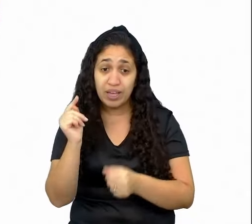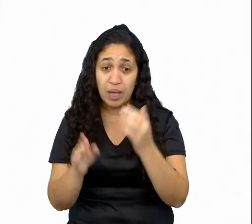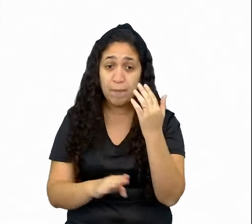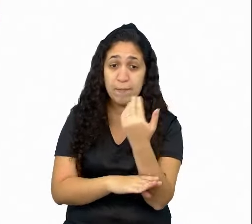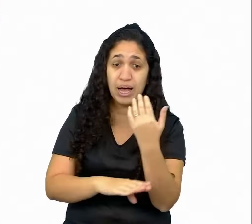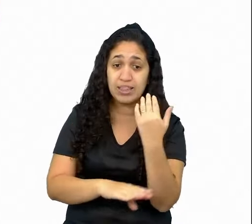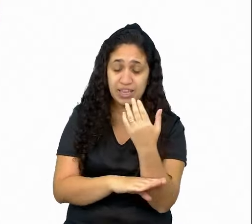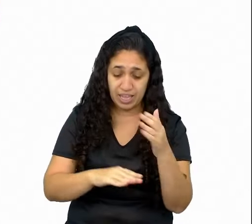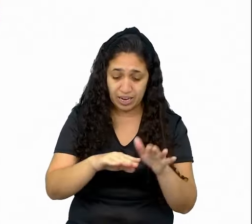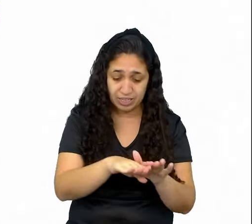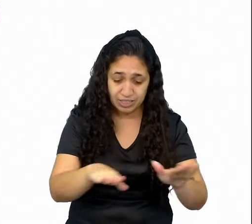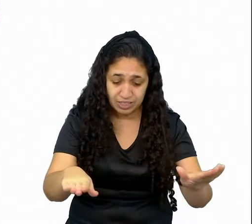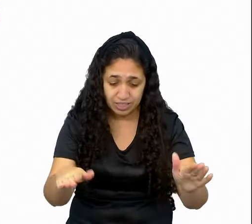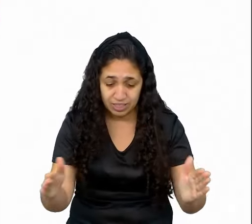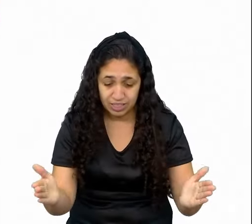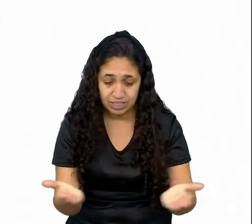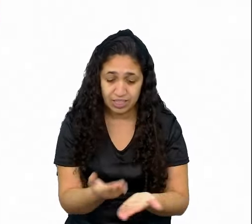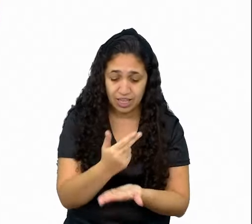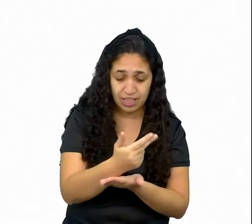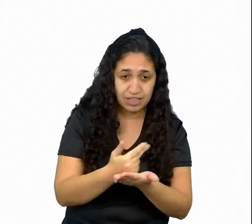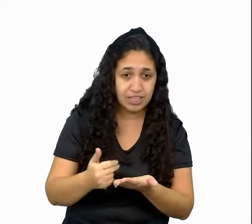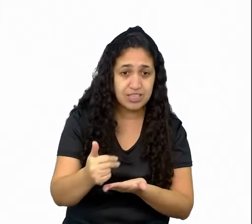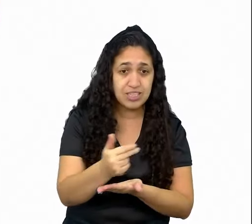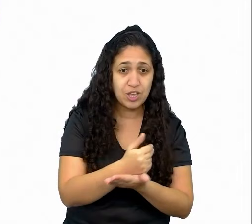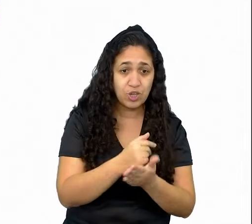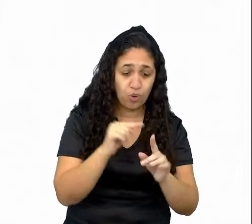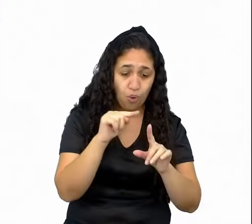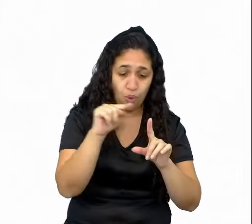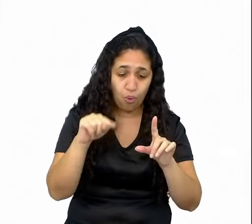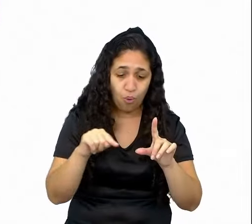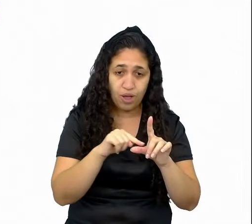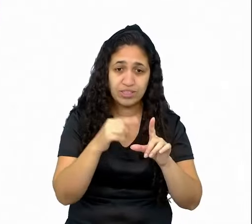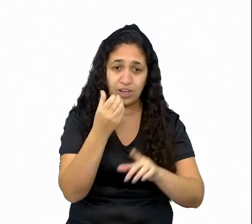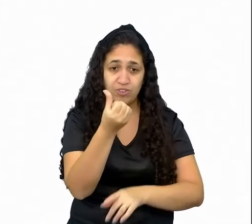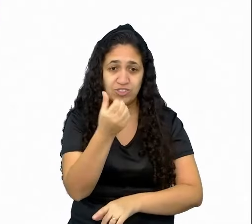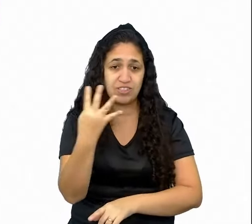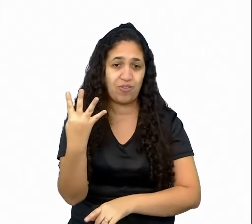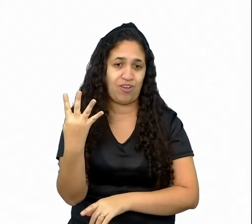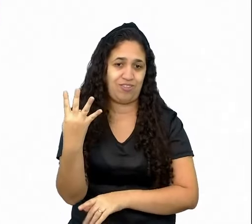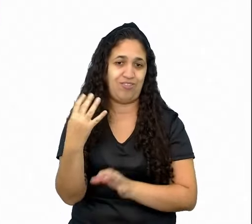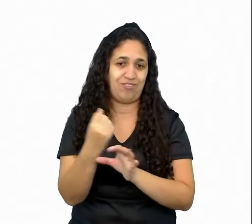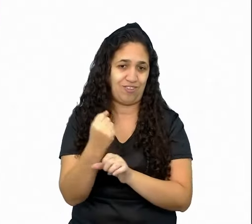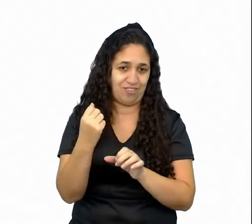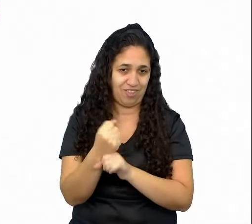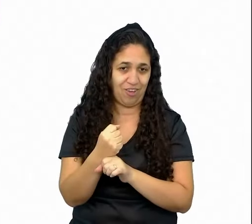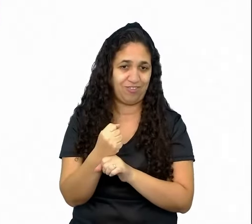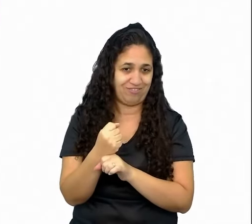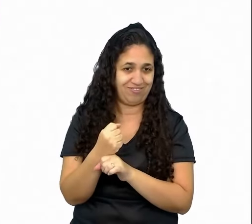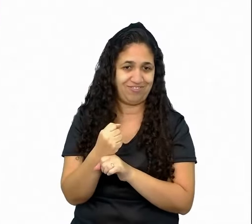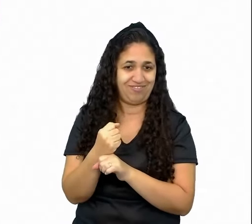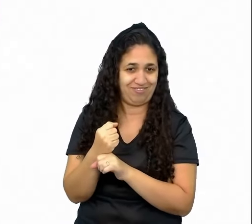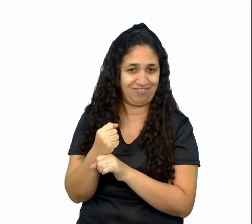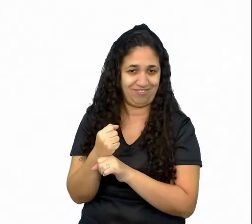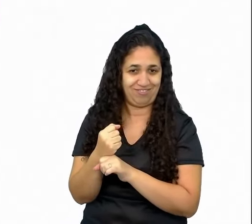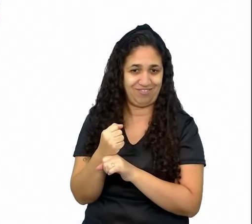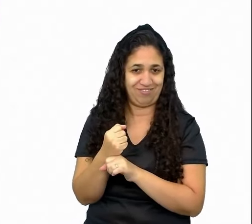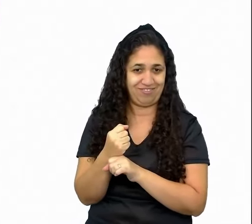nela 64 quadrados, como mostra a figura a seguir. Então, ela construiu